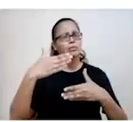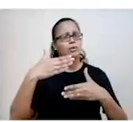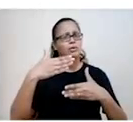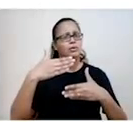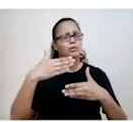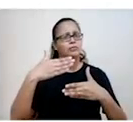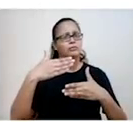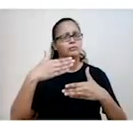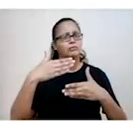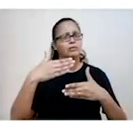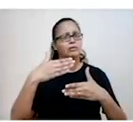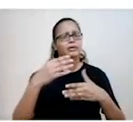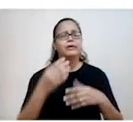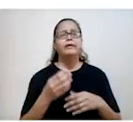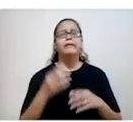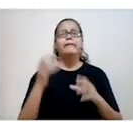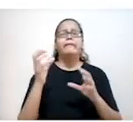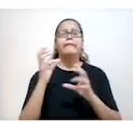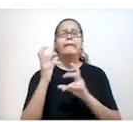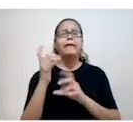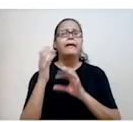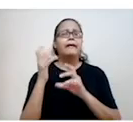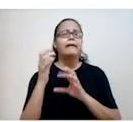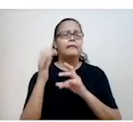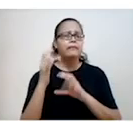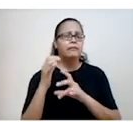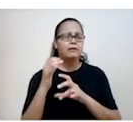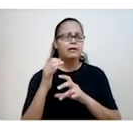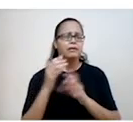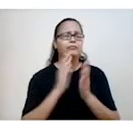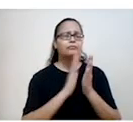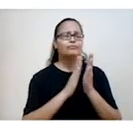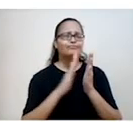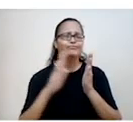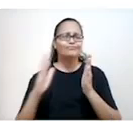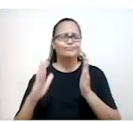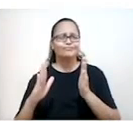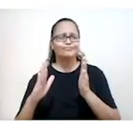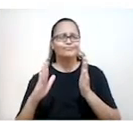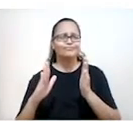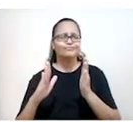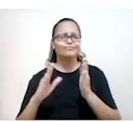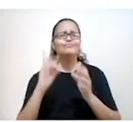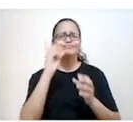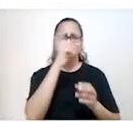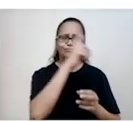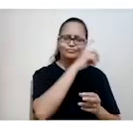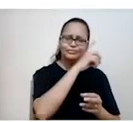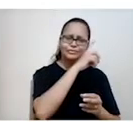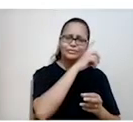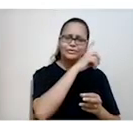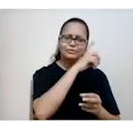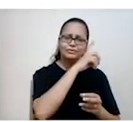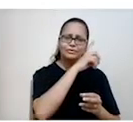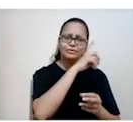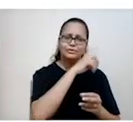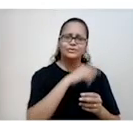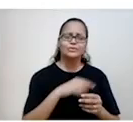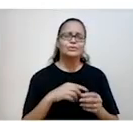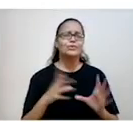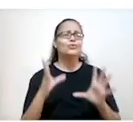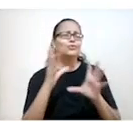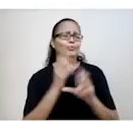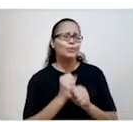que calcular um a um a posição 57. Ficaria fora de base, né? Se desenhar aquelas bolinhas e somando de 2 em